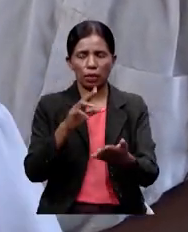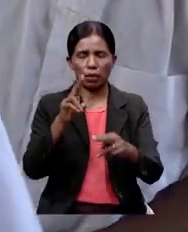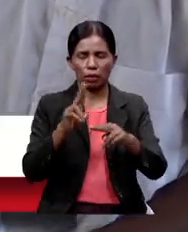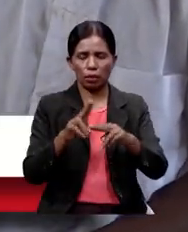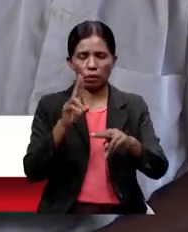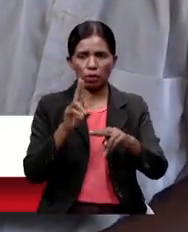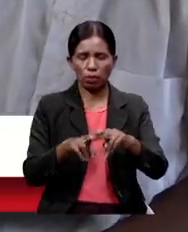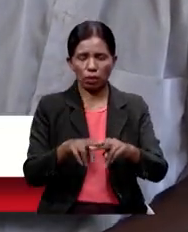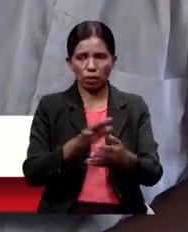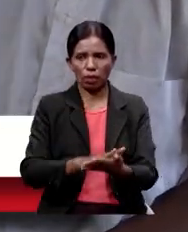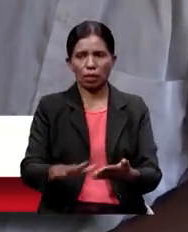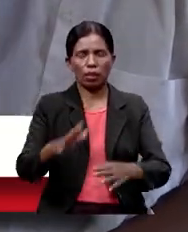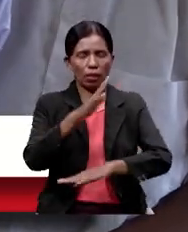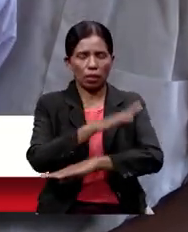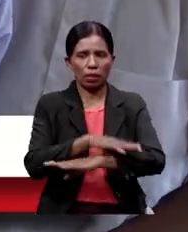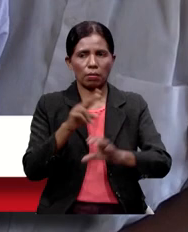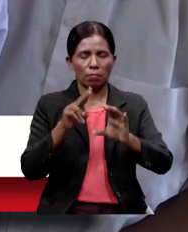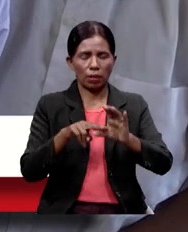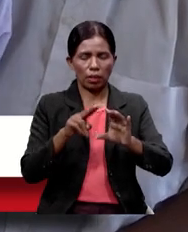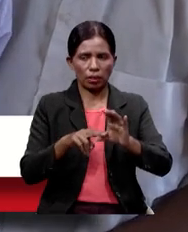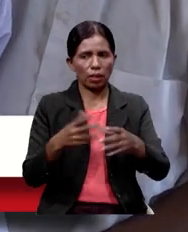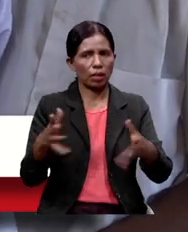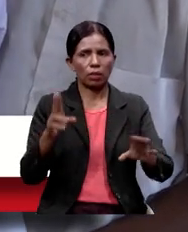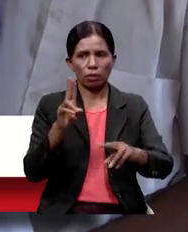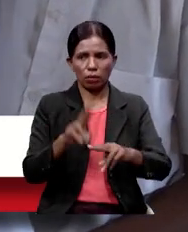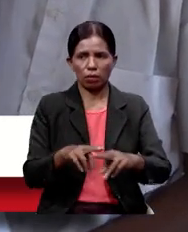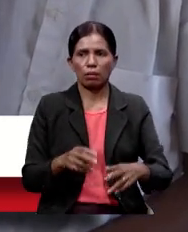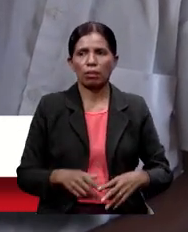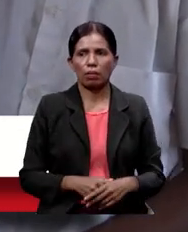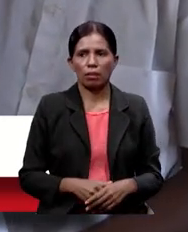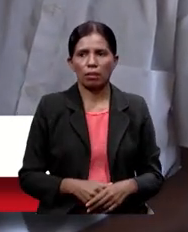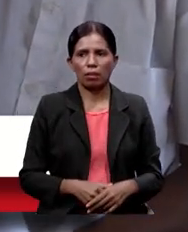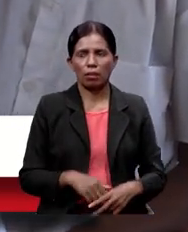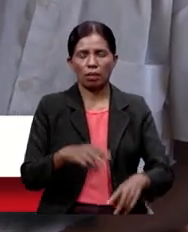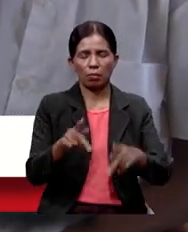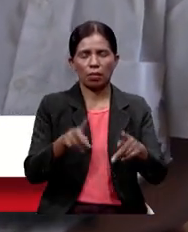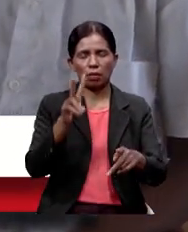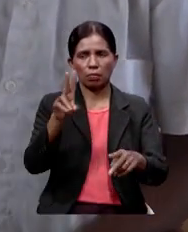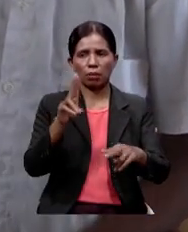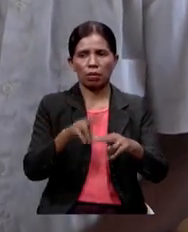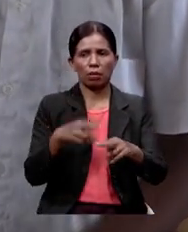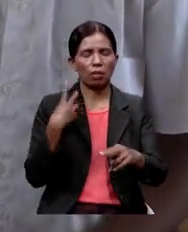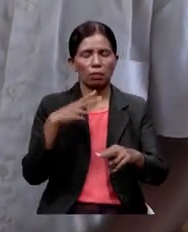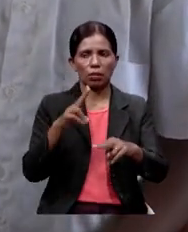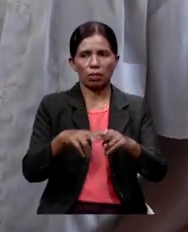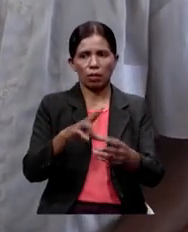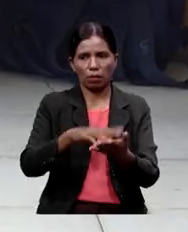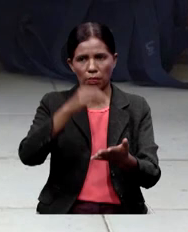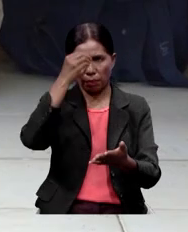kami cadeira mesa lá ia tu tur na enruare com a tur a mi tur lai onde